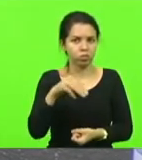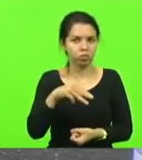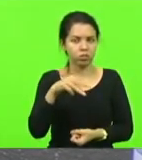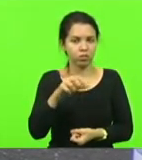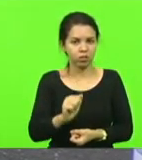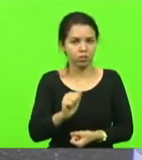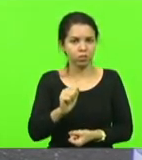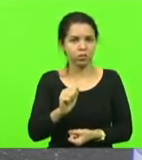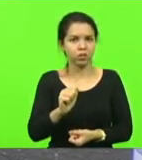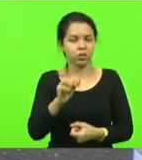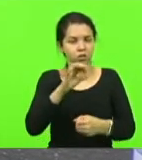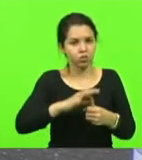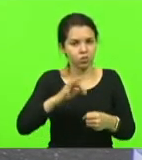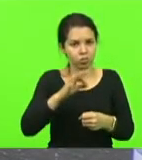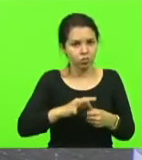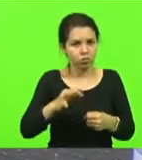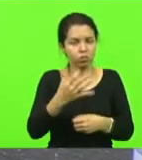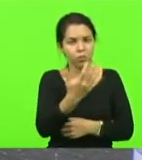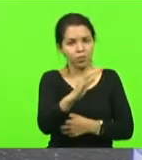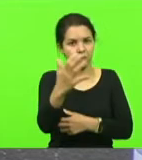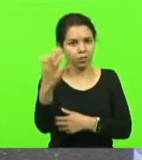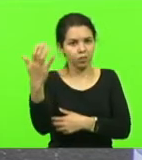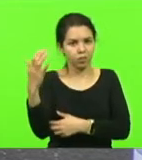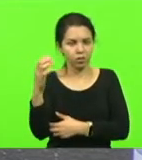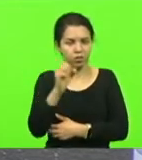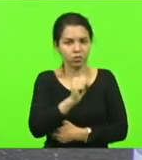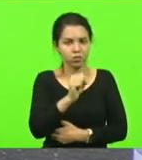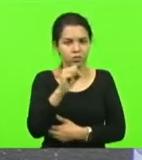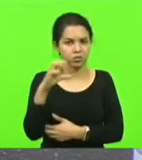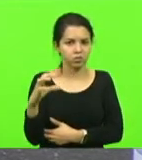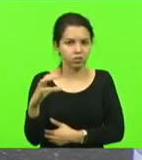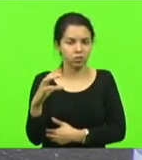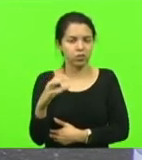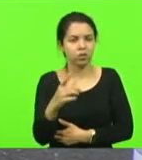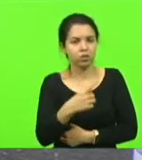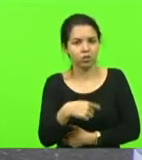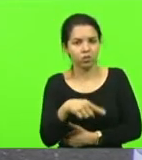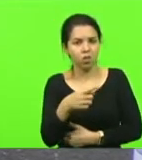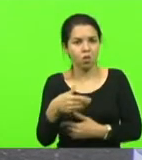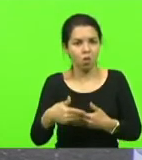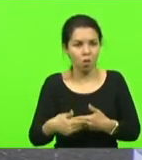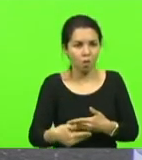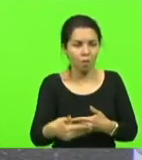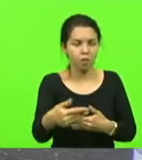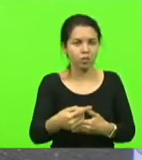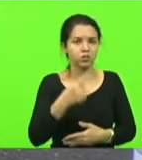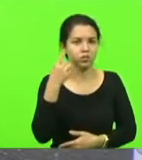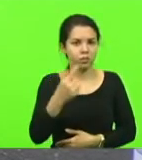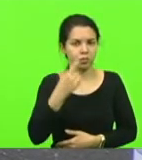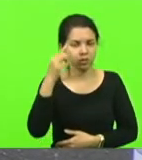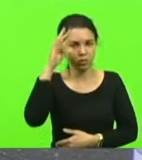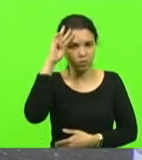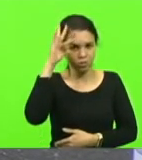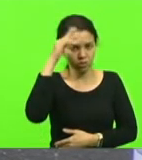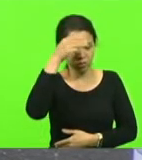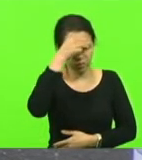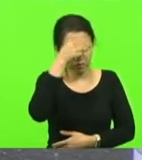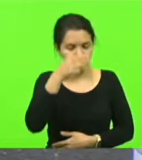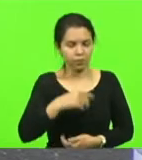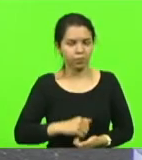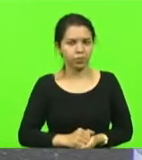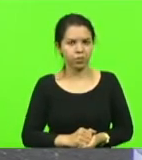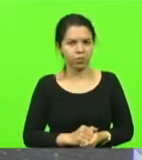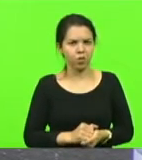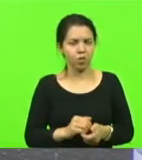do Meio Ambiente de Santa Catarina. E vamos iniciar, deputado Fabiano, uma série de